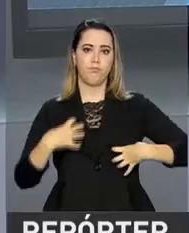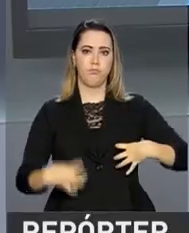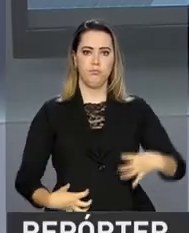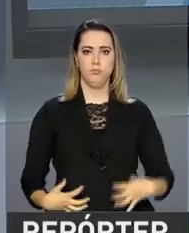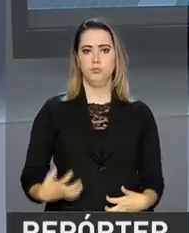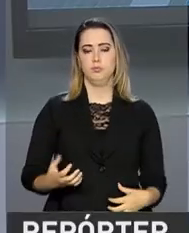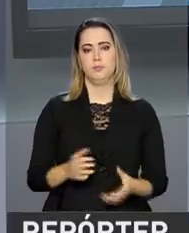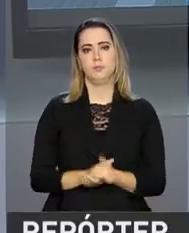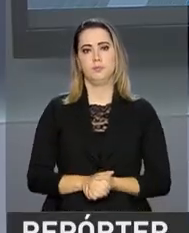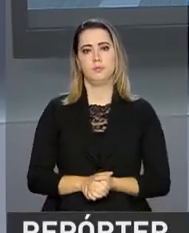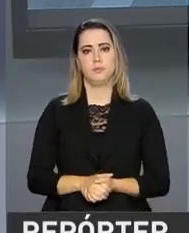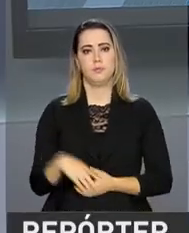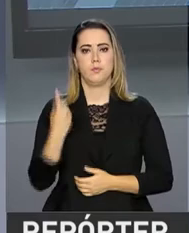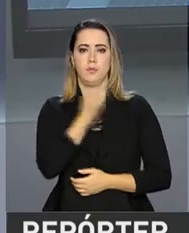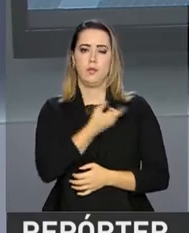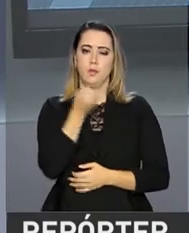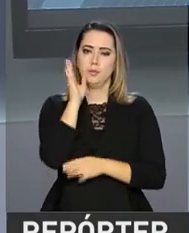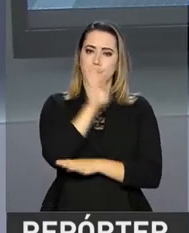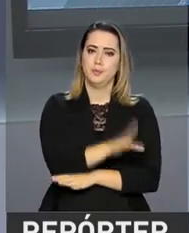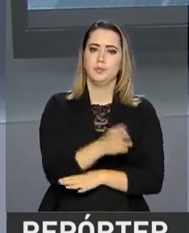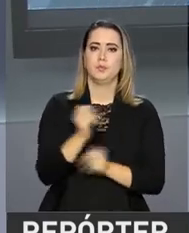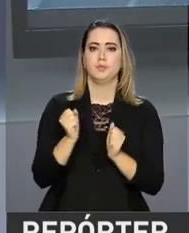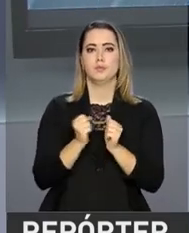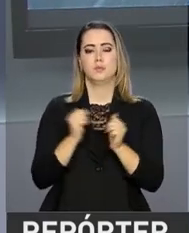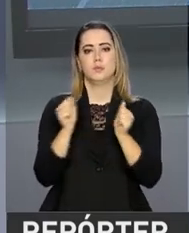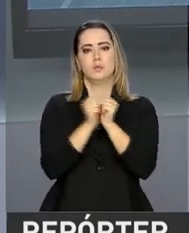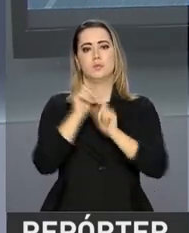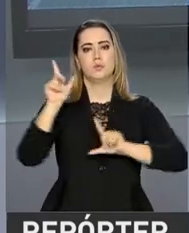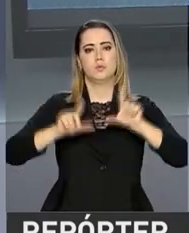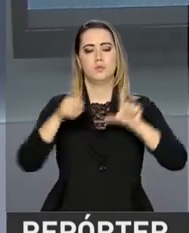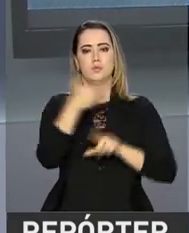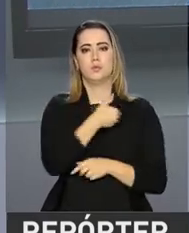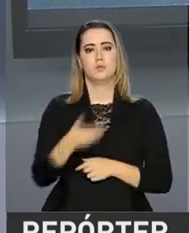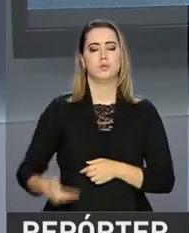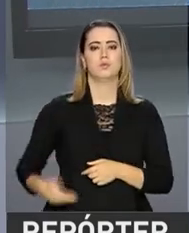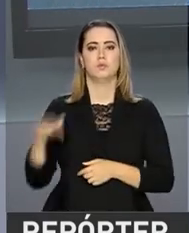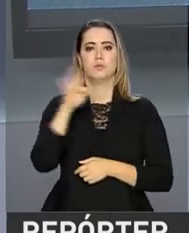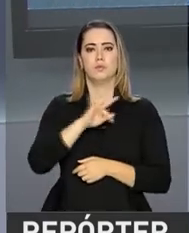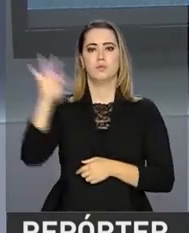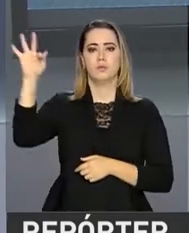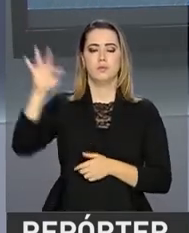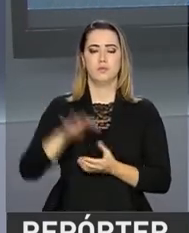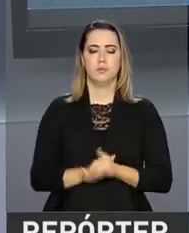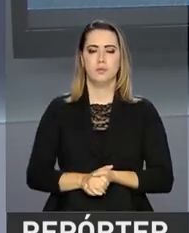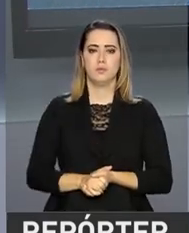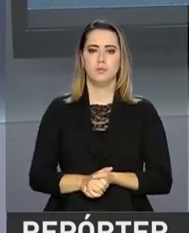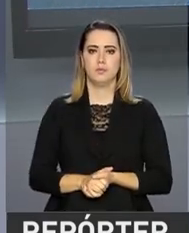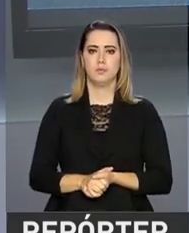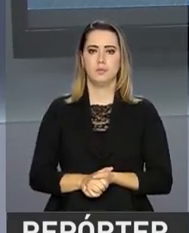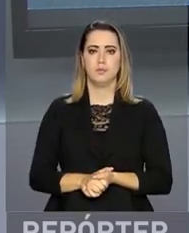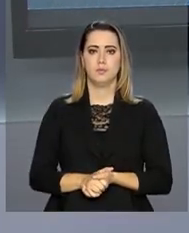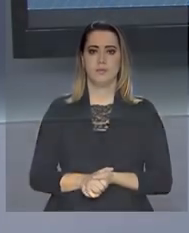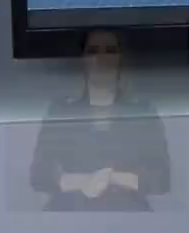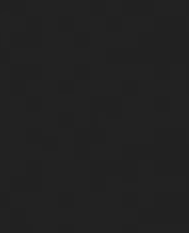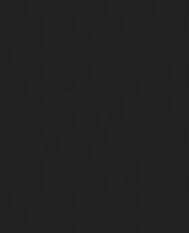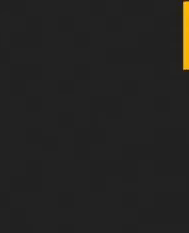nós ficamos por aqui uma boa tarde pra você e continue com a gente na nbr a tv do governo federal